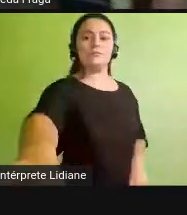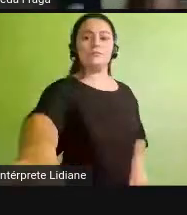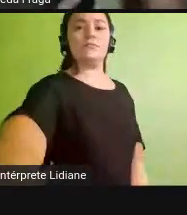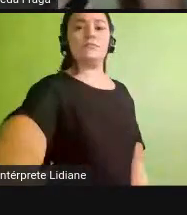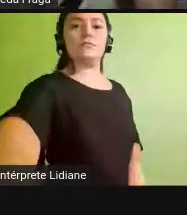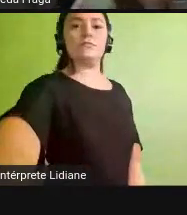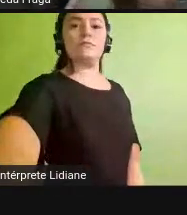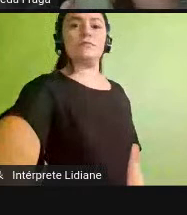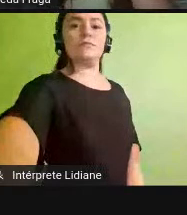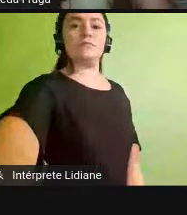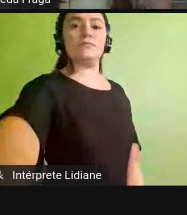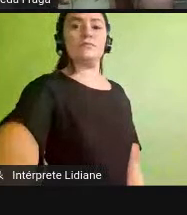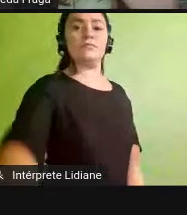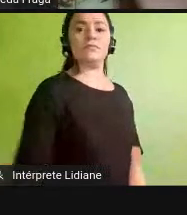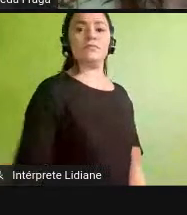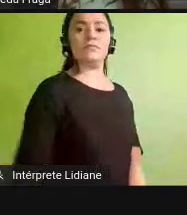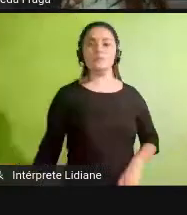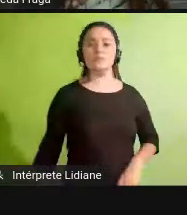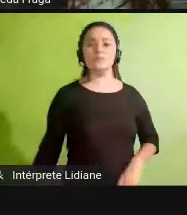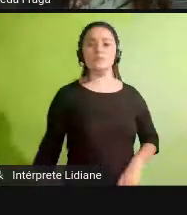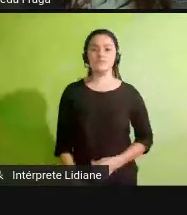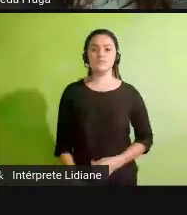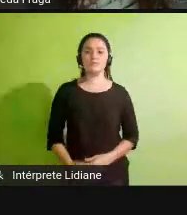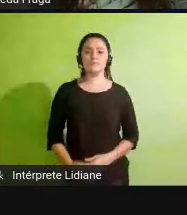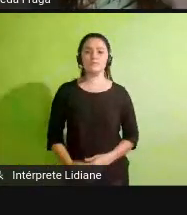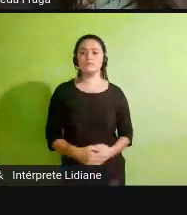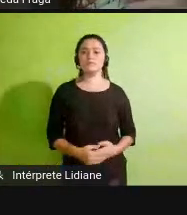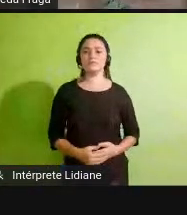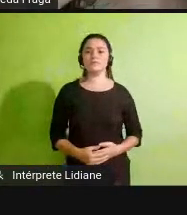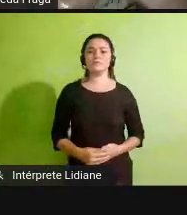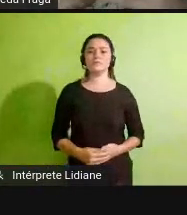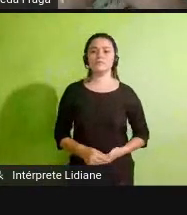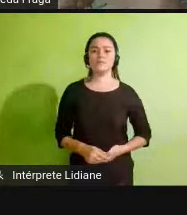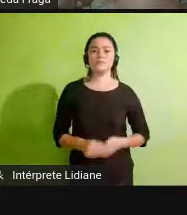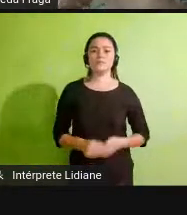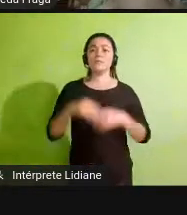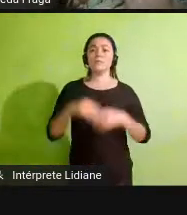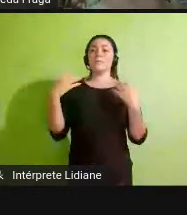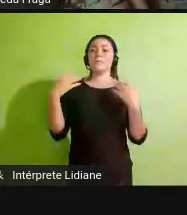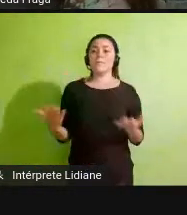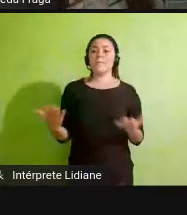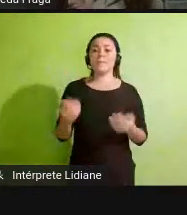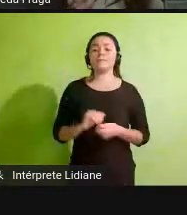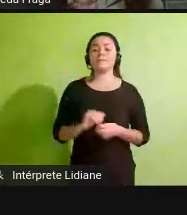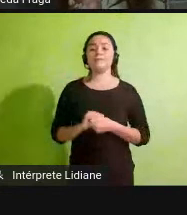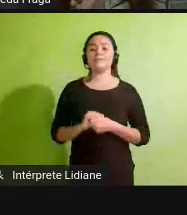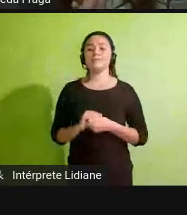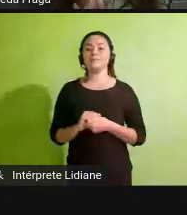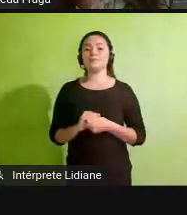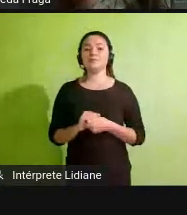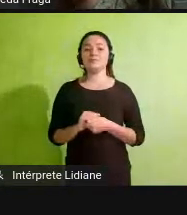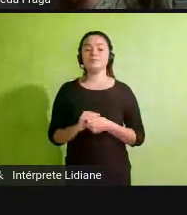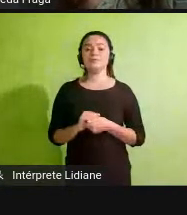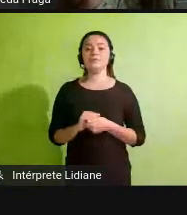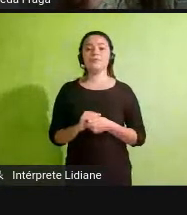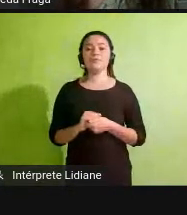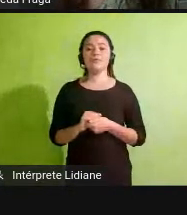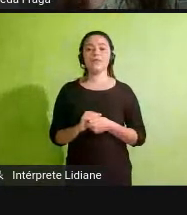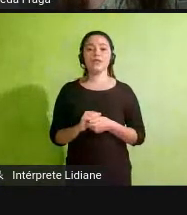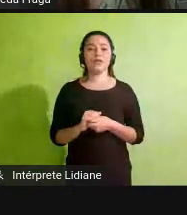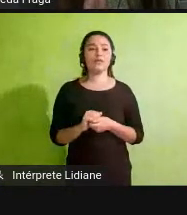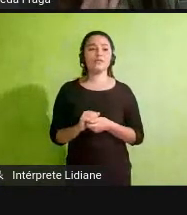Enfim, toda vez que, só para adiantar aqui, ela vai seguindo esses caminhos, e aí nós temos mais